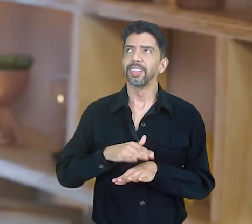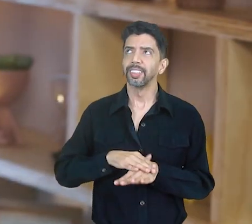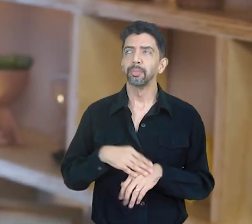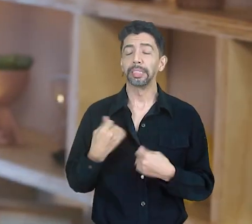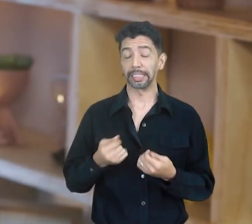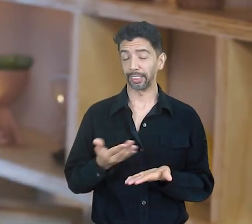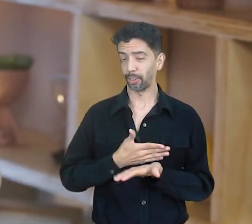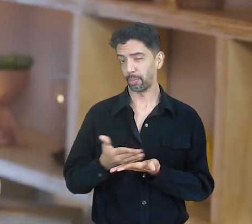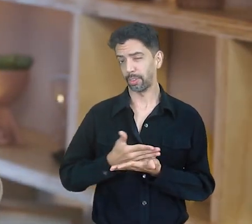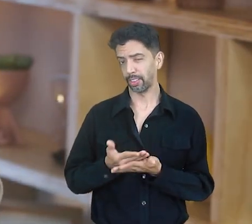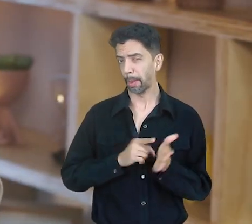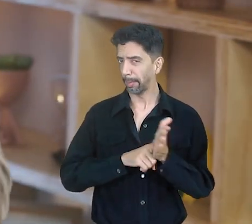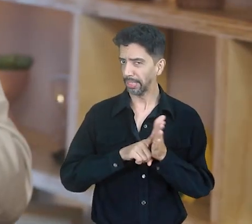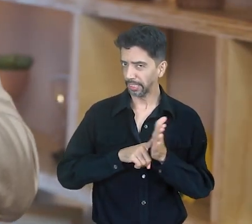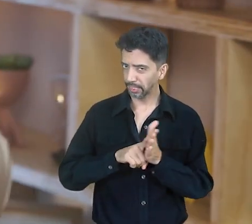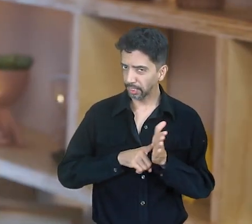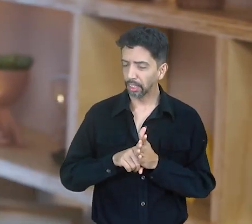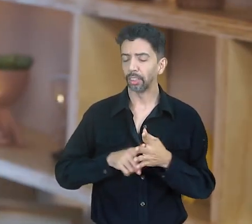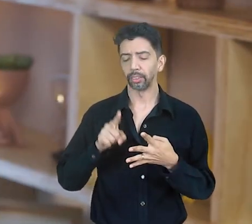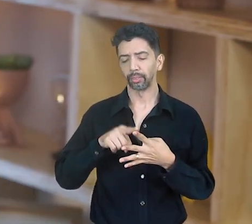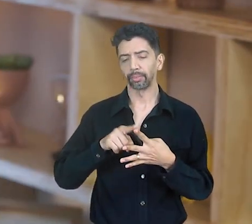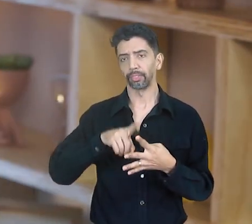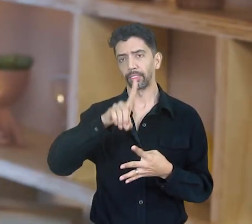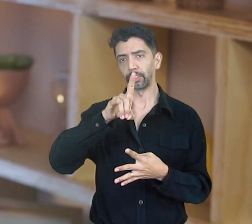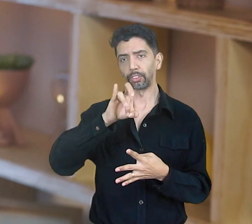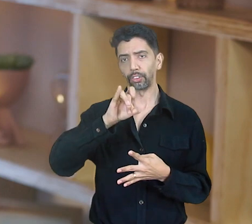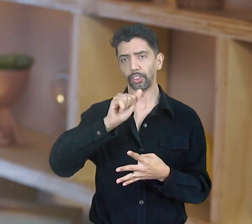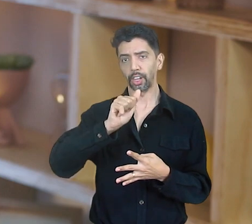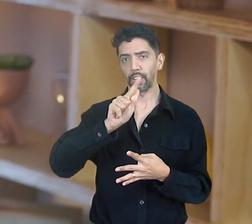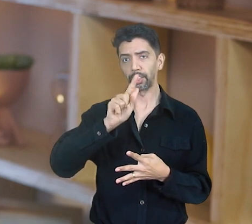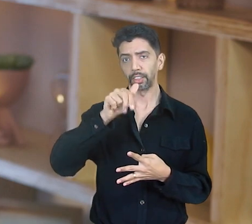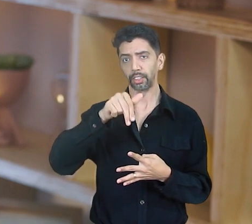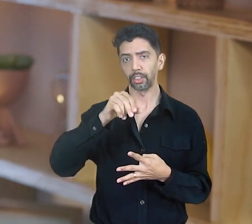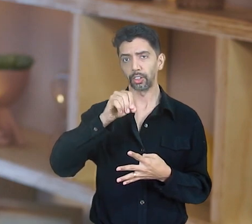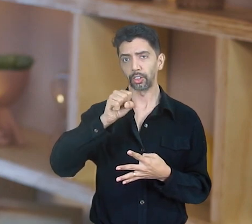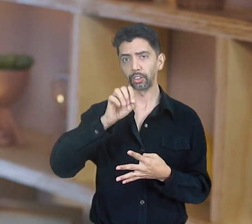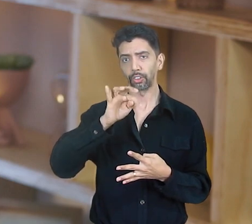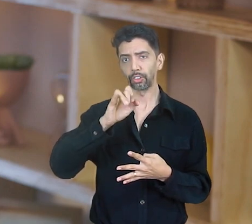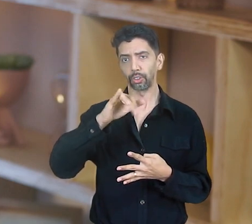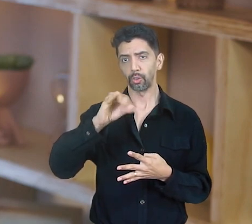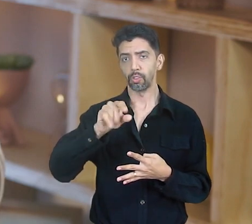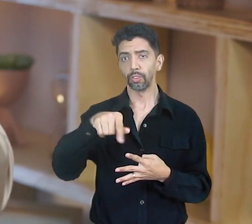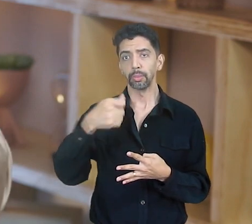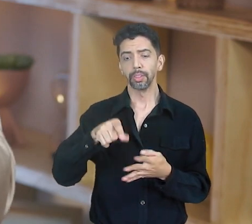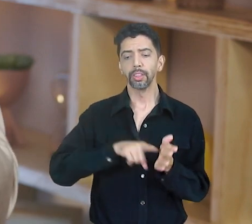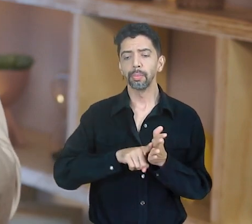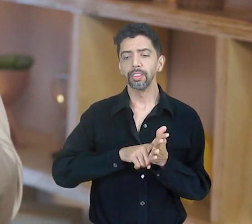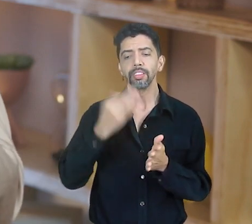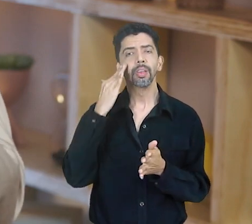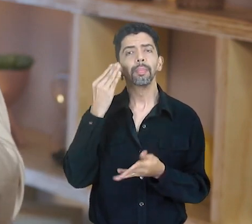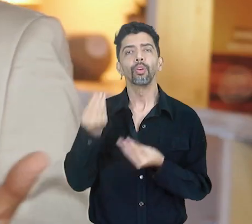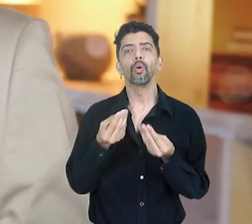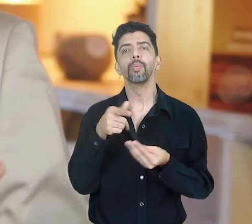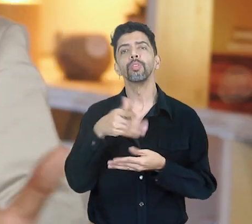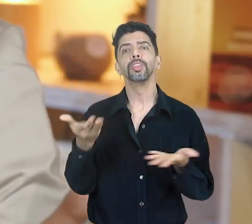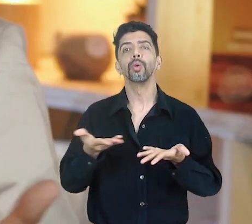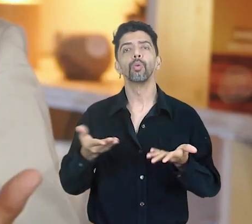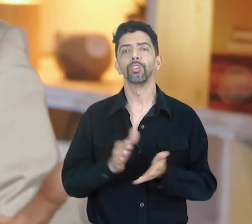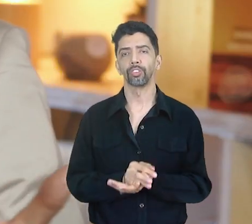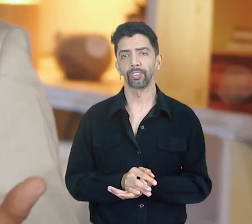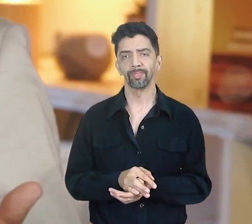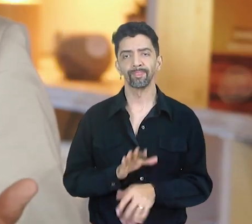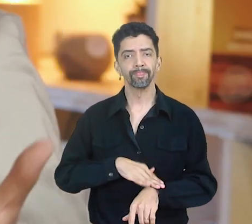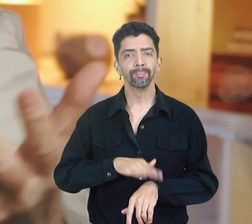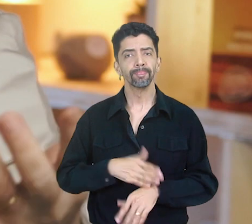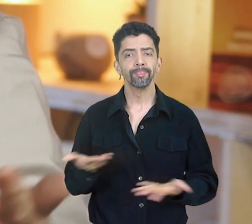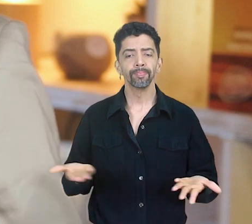Vou começar pelo diagnóstico, uma fotografia. Como é que eu estou hoje? Será que eu estou gastando mais do que eu estou recebendo? Se eu não souber